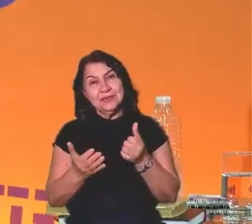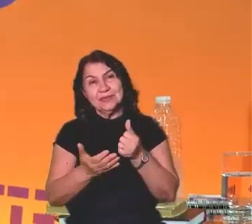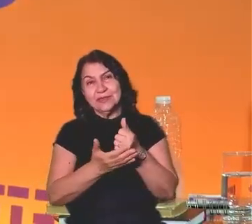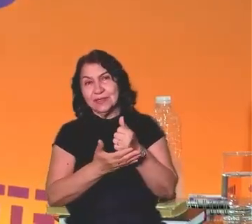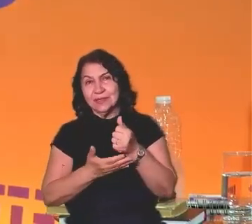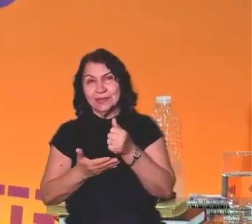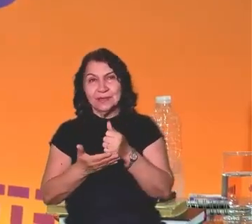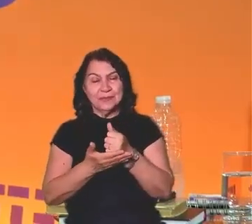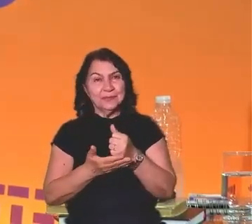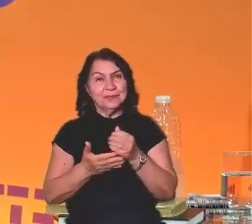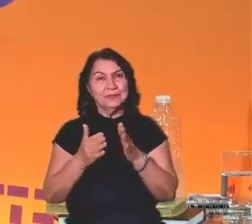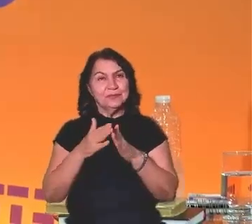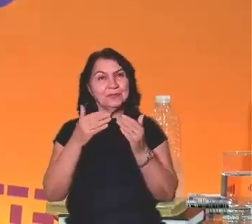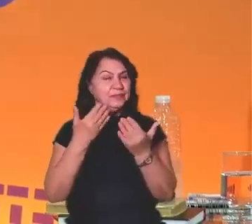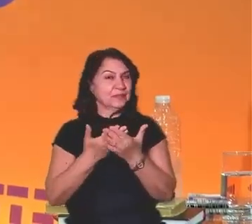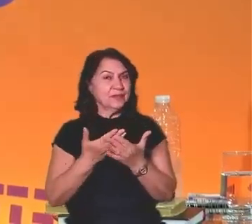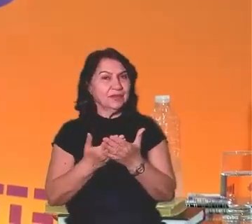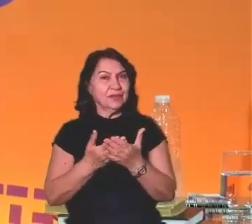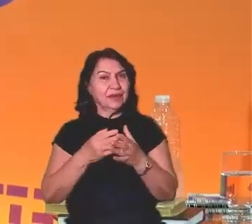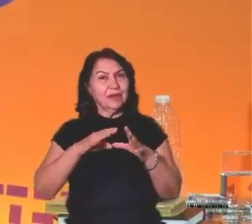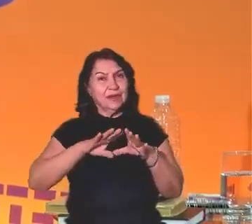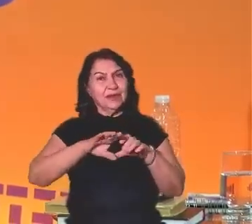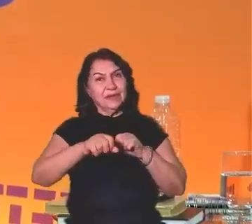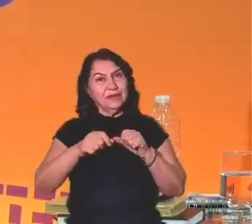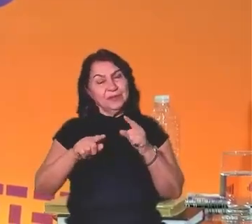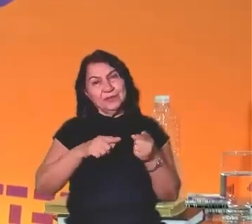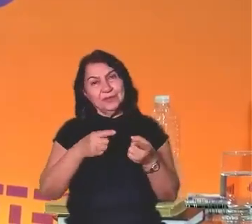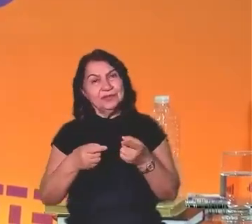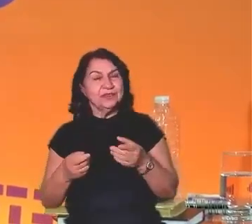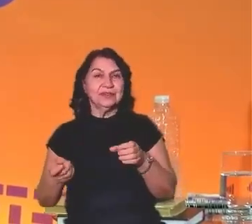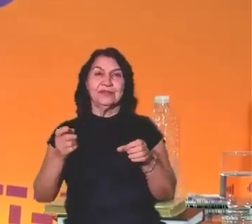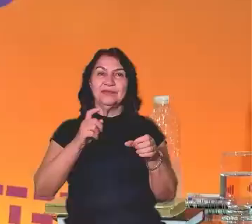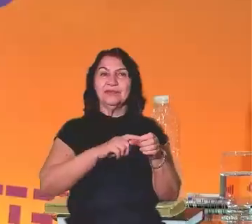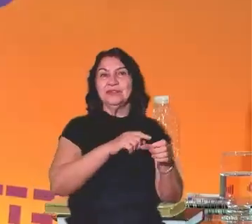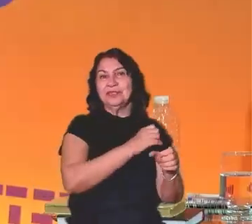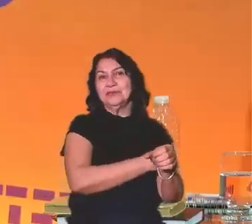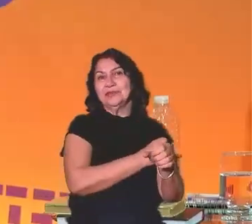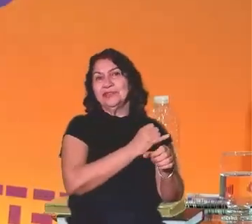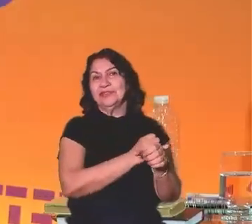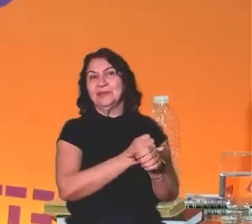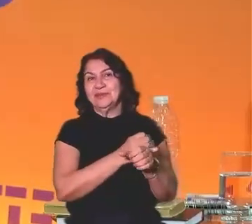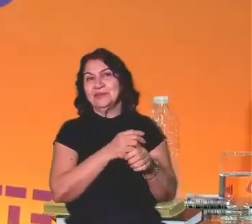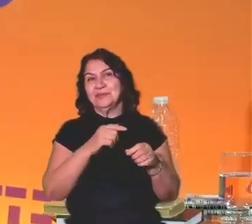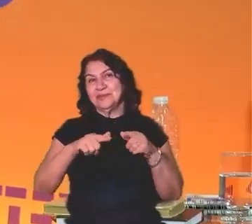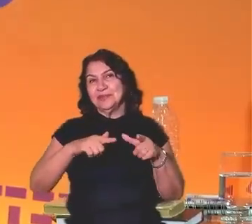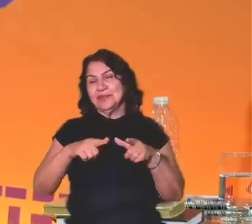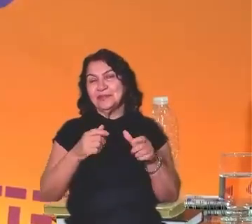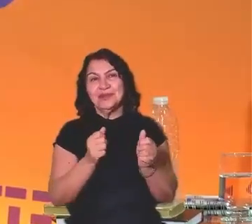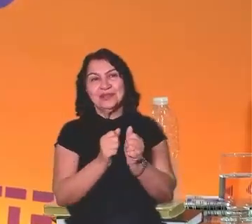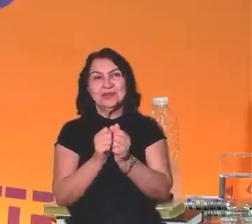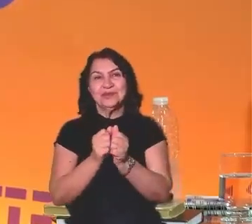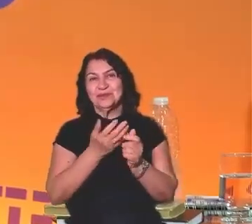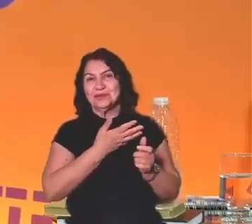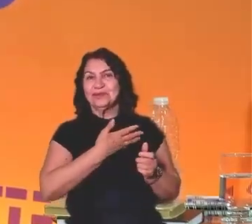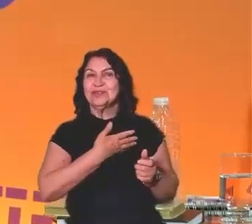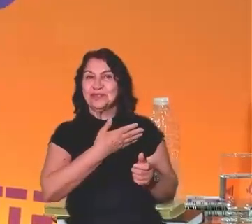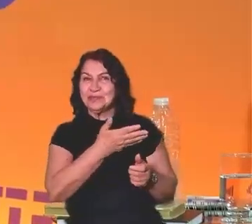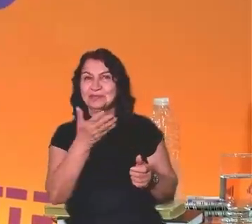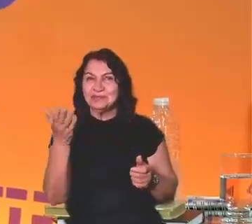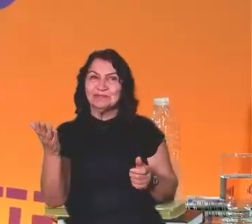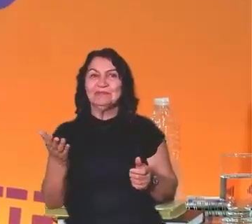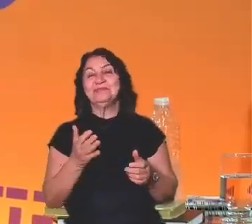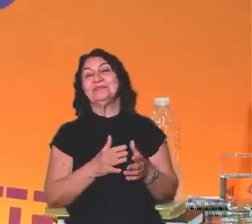alicerce se dá na escola. Então, eu me formei em música e voltei para Itabira para trabalhar com alguns queridos que estão aqui hoje, né? Que